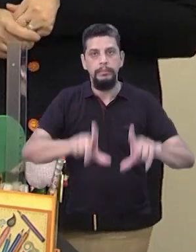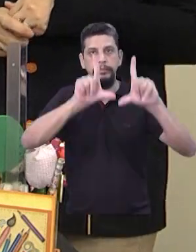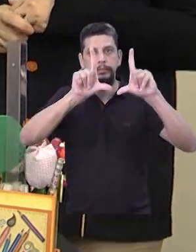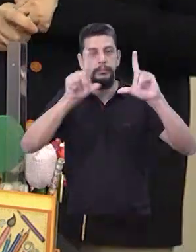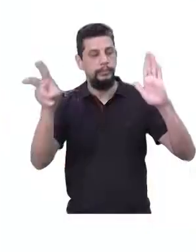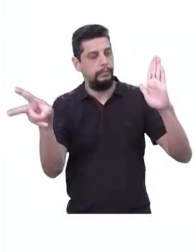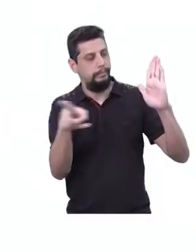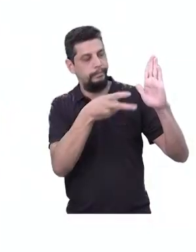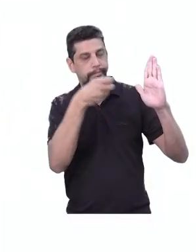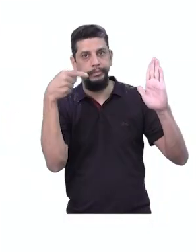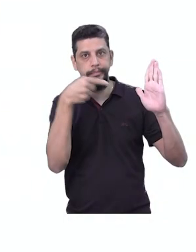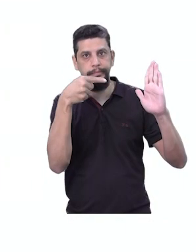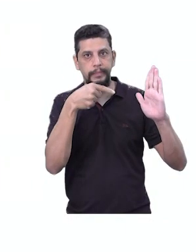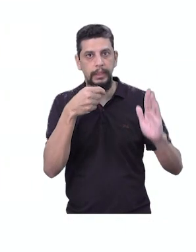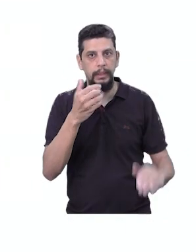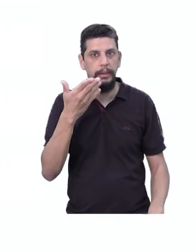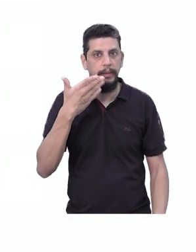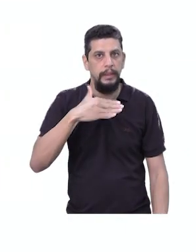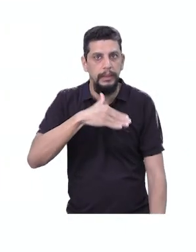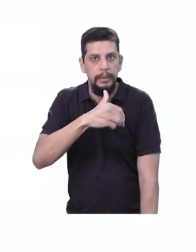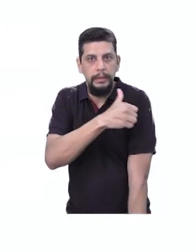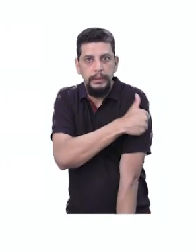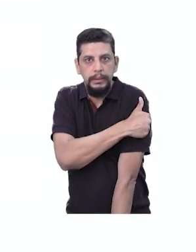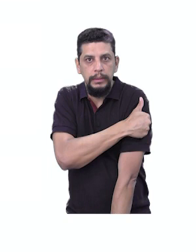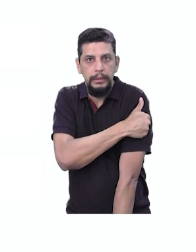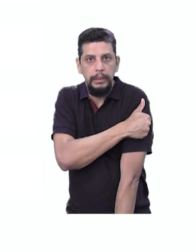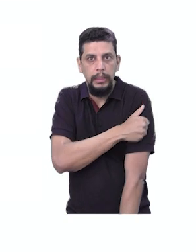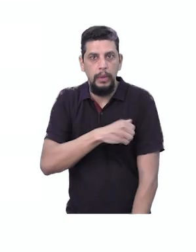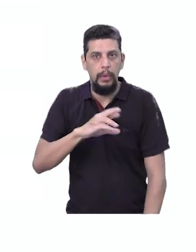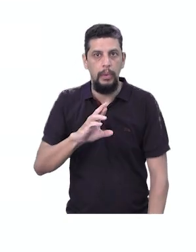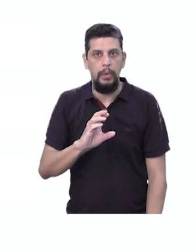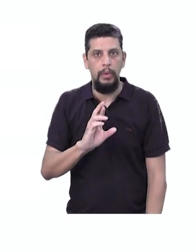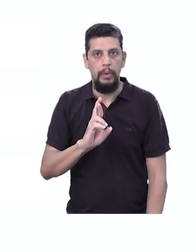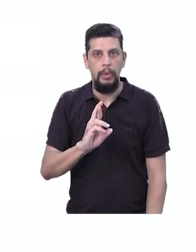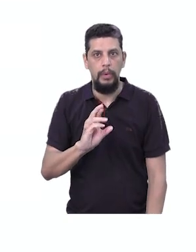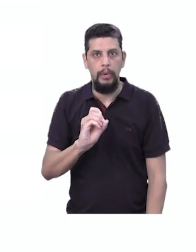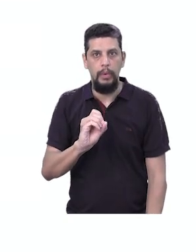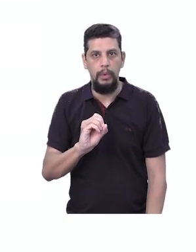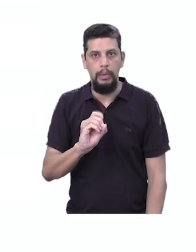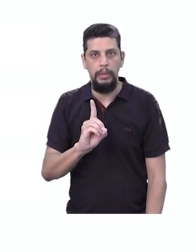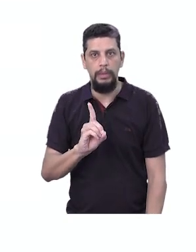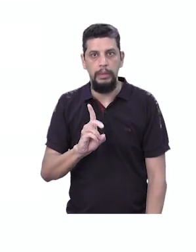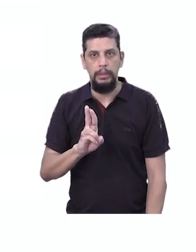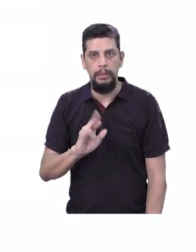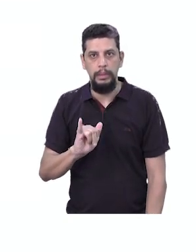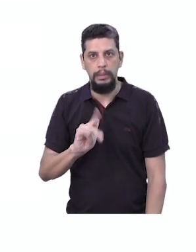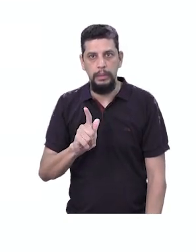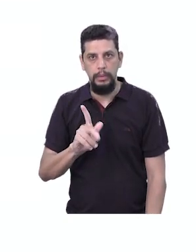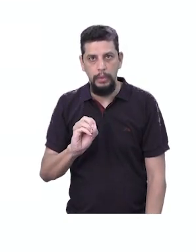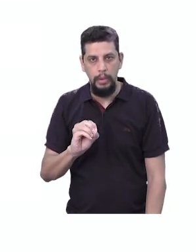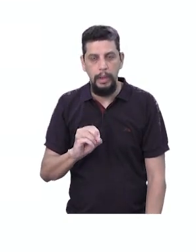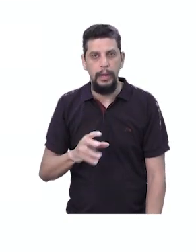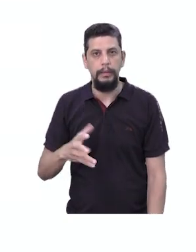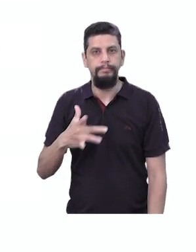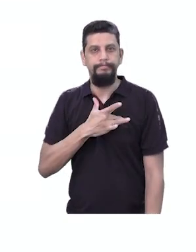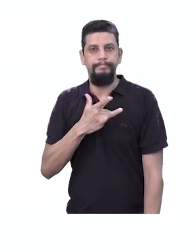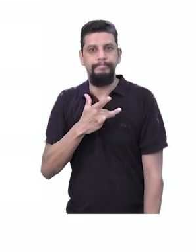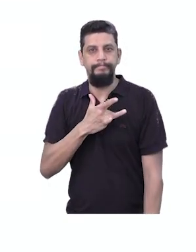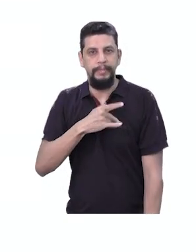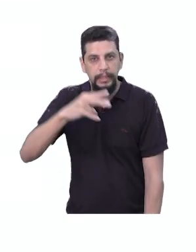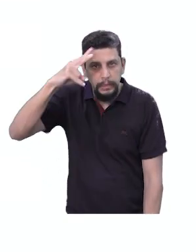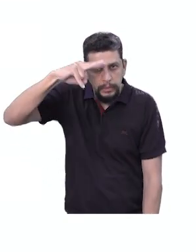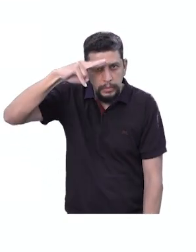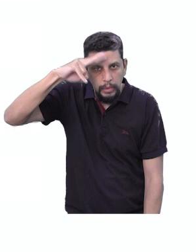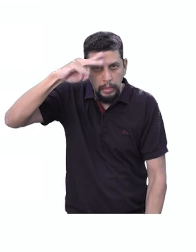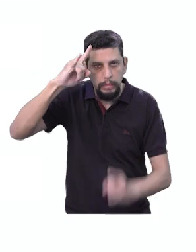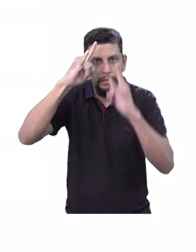na tela. Então, olha lá, crianças. Rodrigo Botura é curitibano e um apaixonado pela história e pela